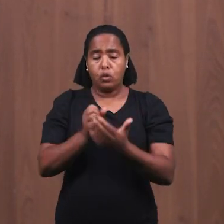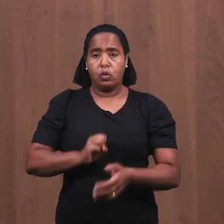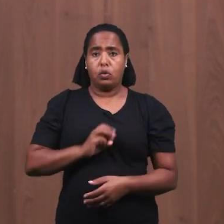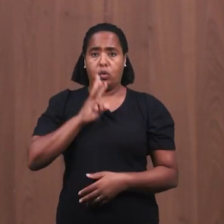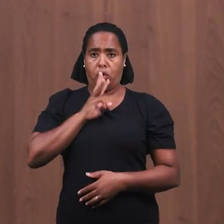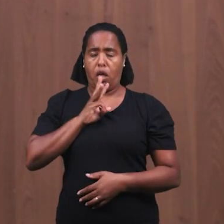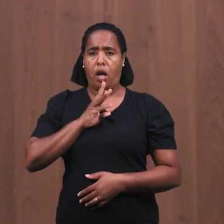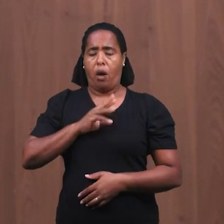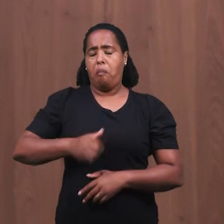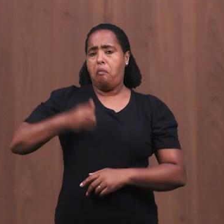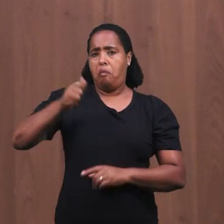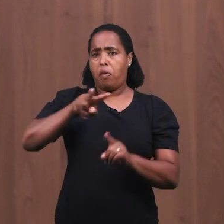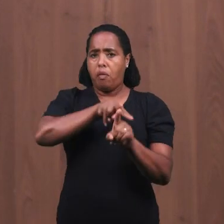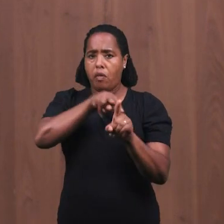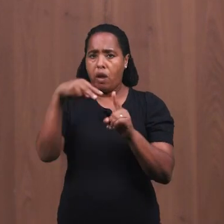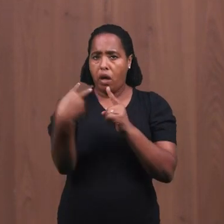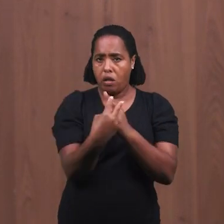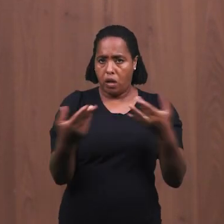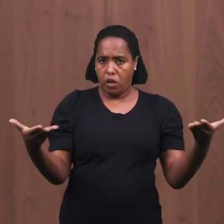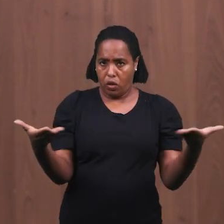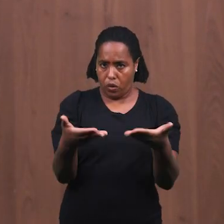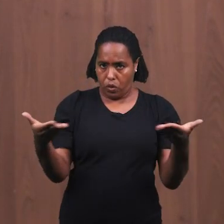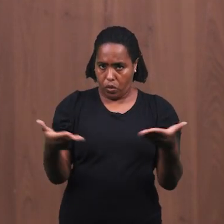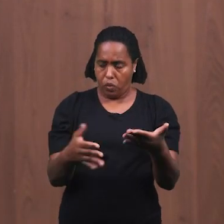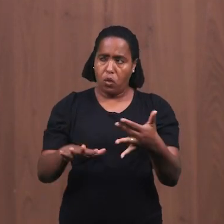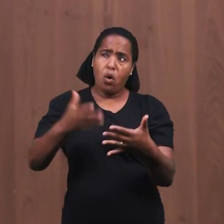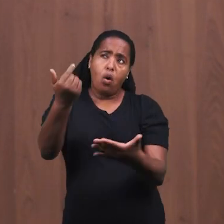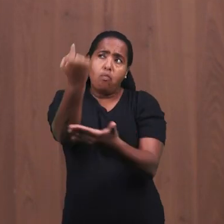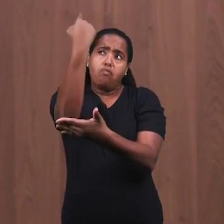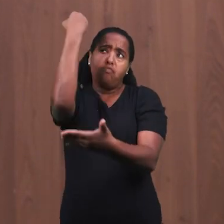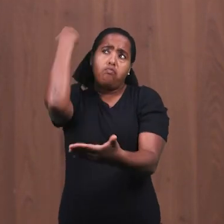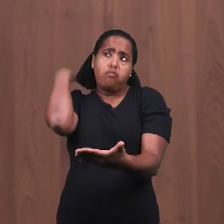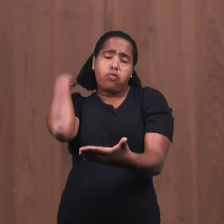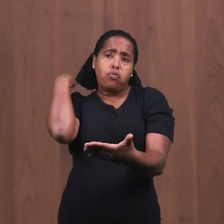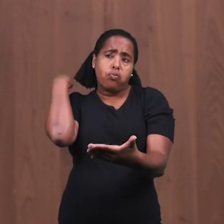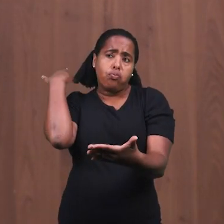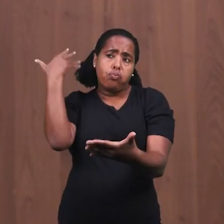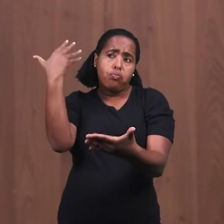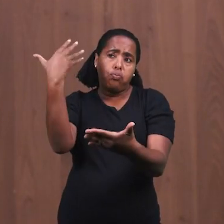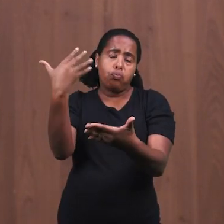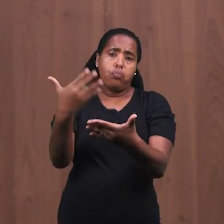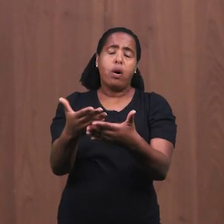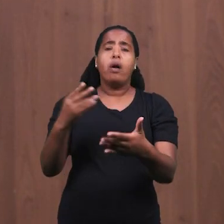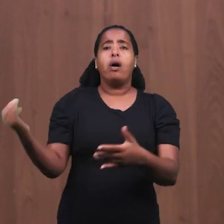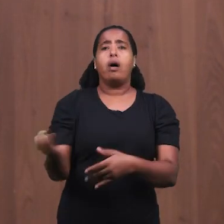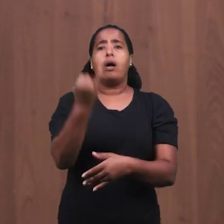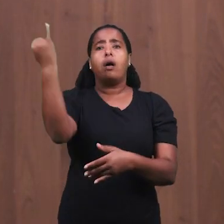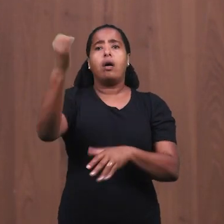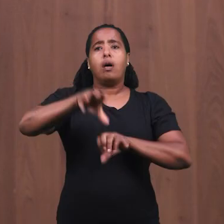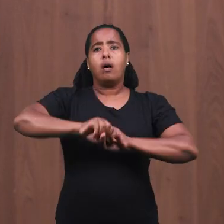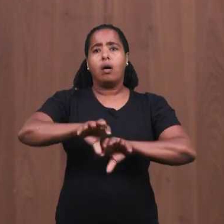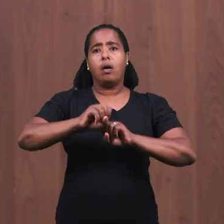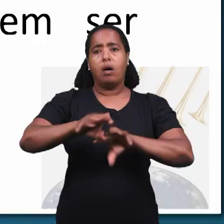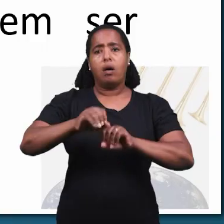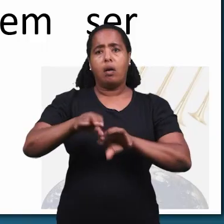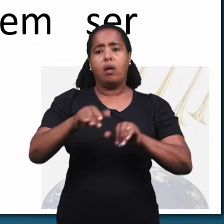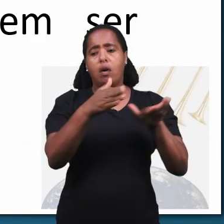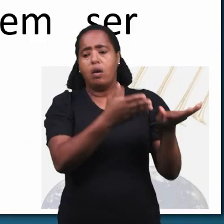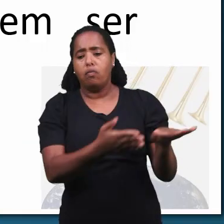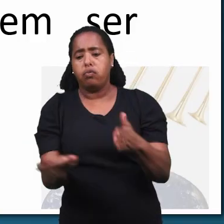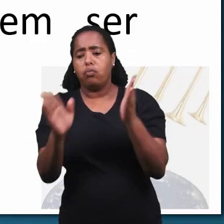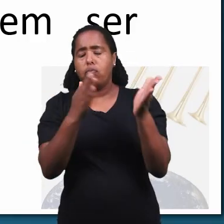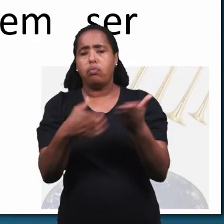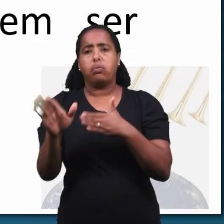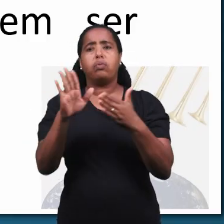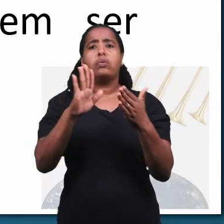primeiro aspecto, e que estamos conversando desde o ano passado, é muito importante manter uma rotina de